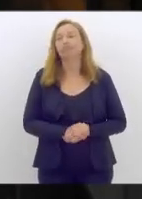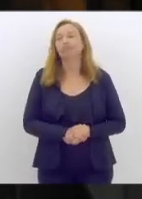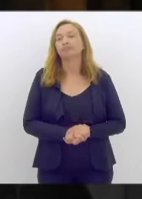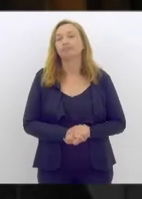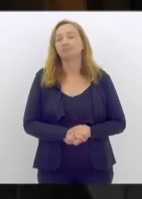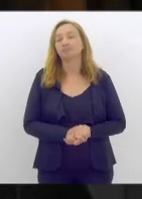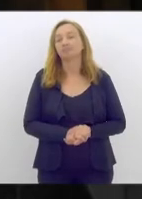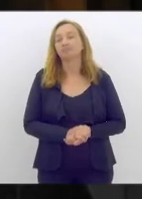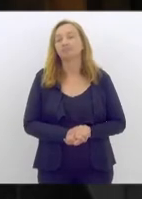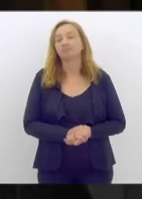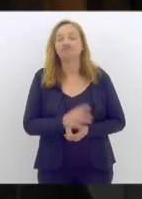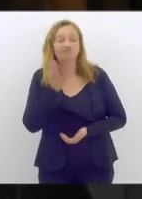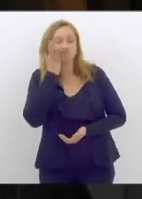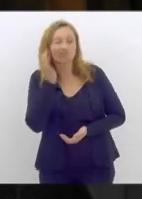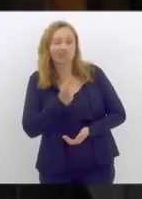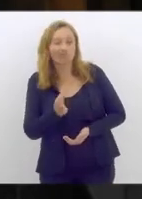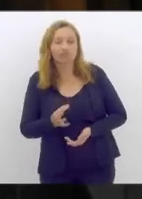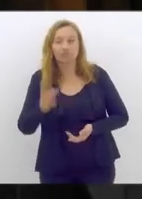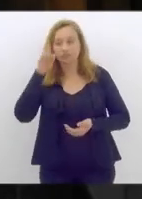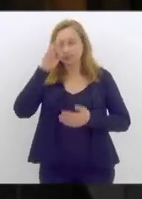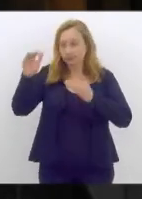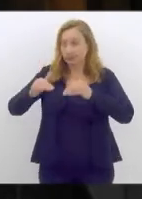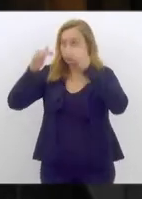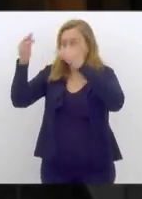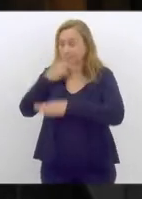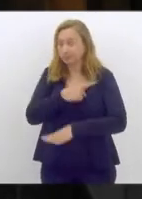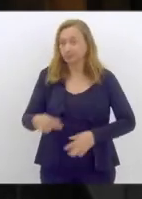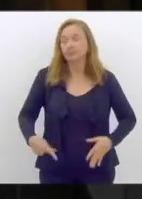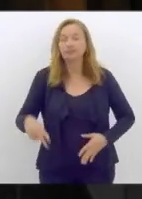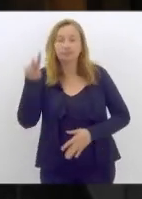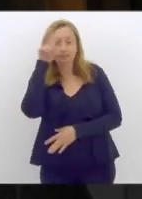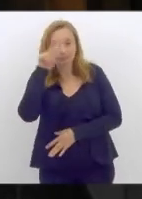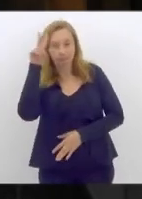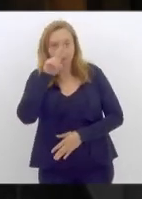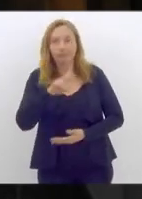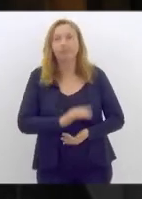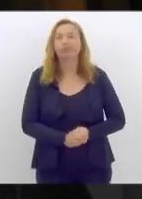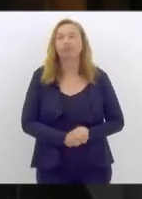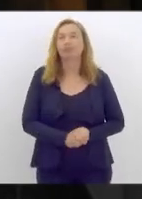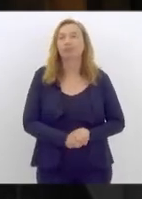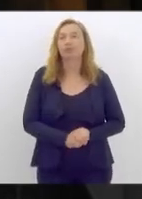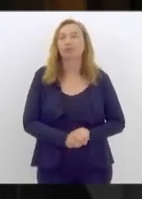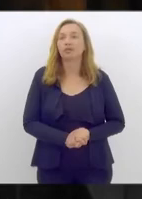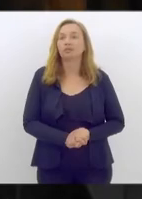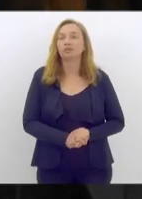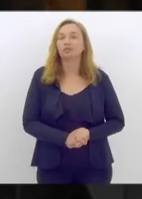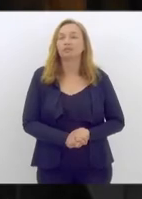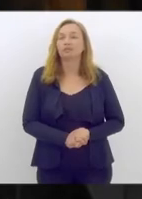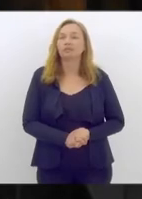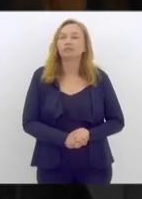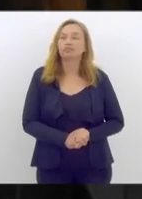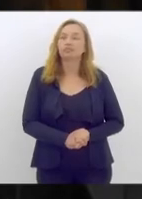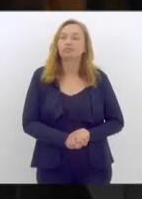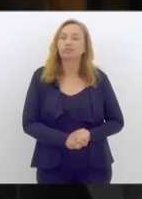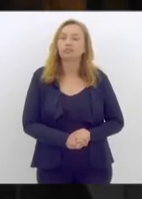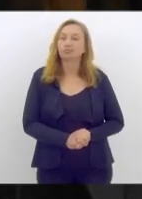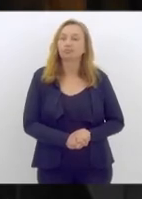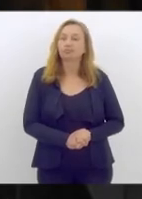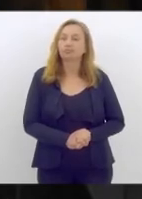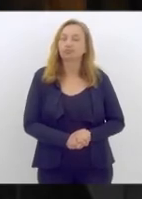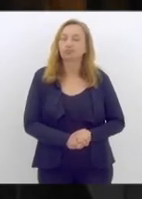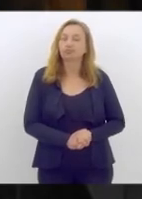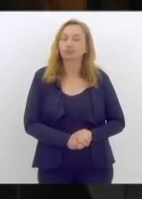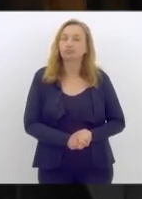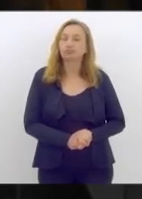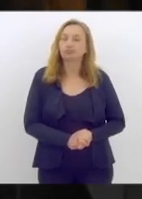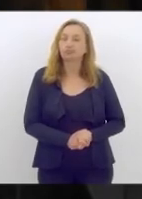não sei se vossa excelência se lembra quando eclodiu a